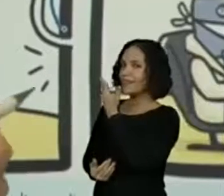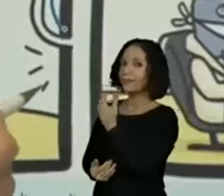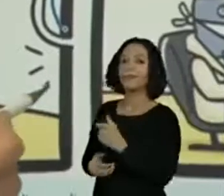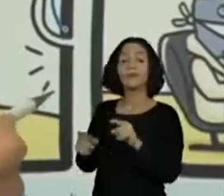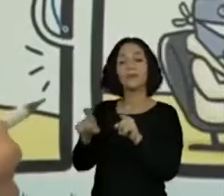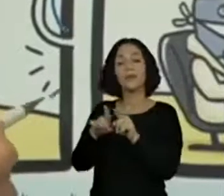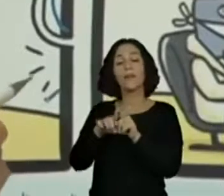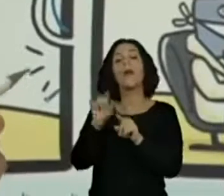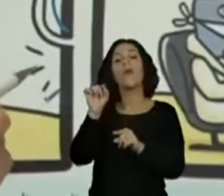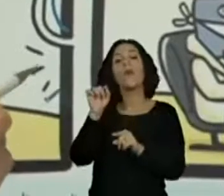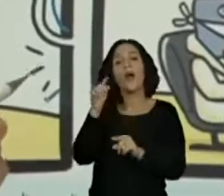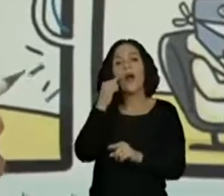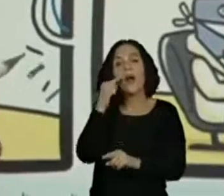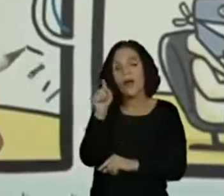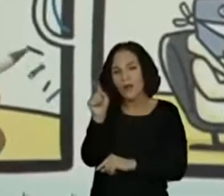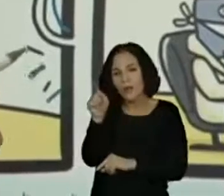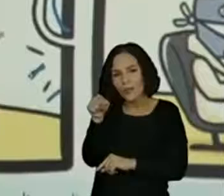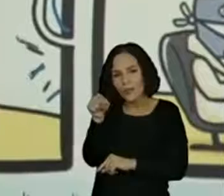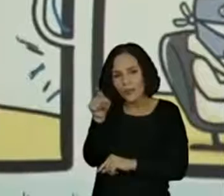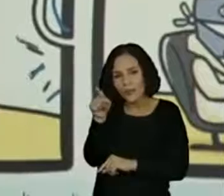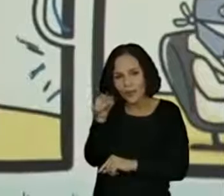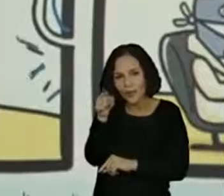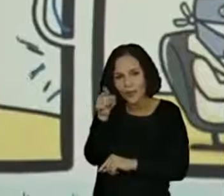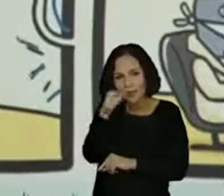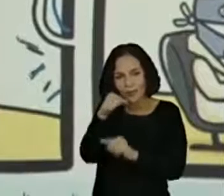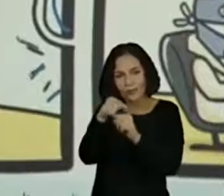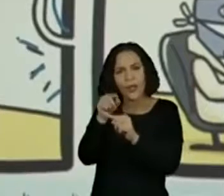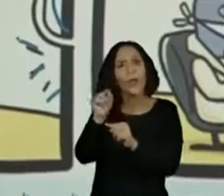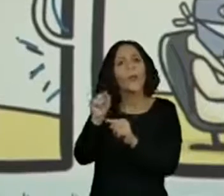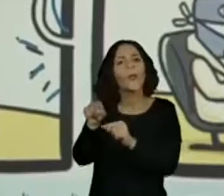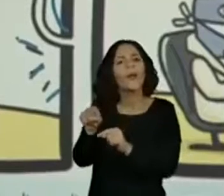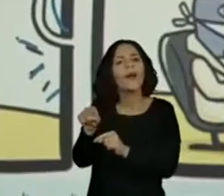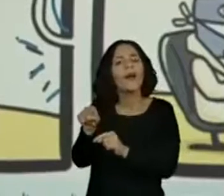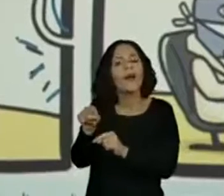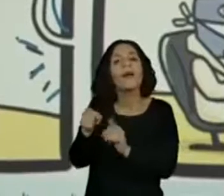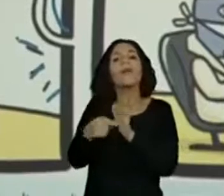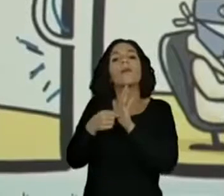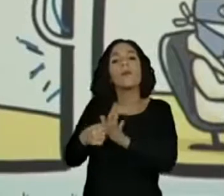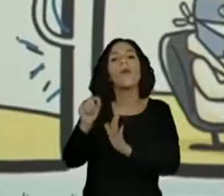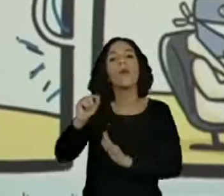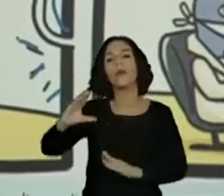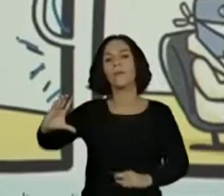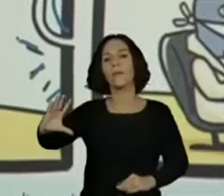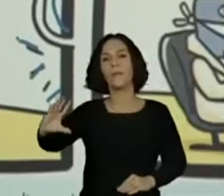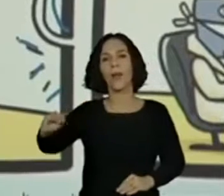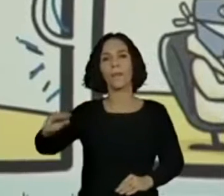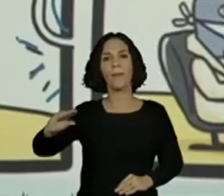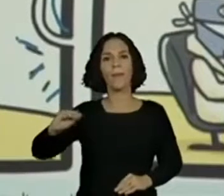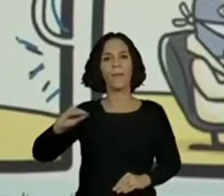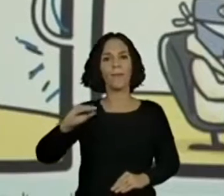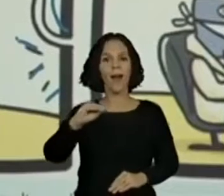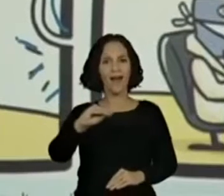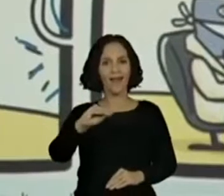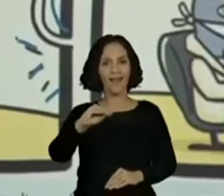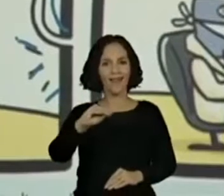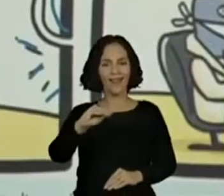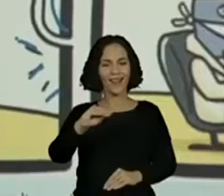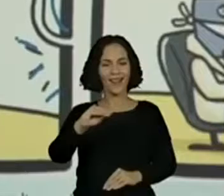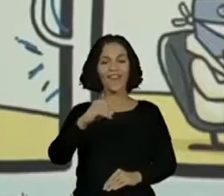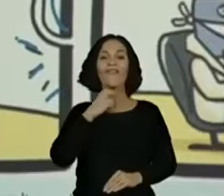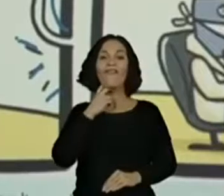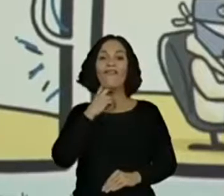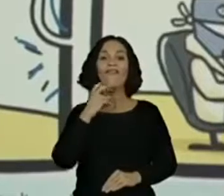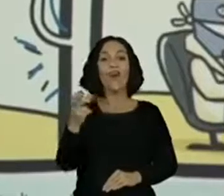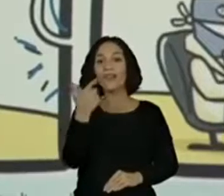A gente percebe que temos três traços aqui que indica que está vindo uma voz de um